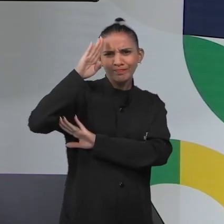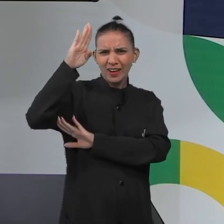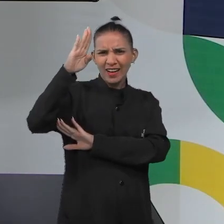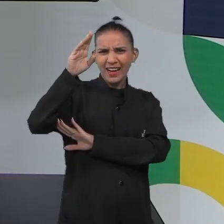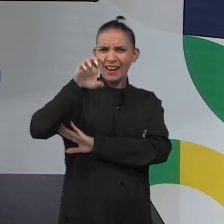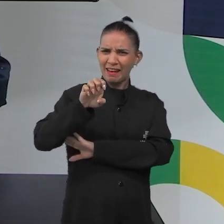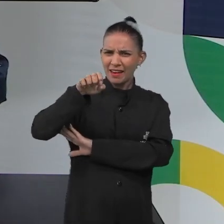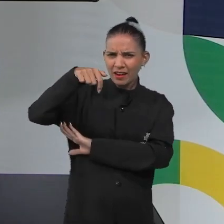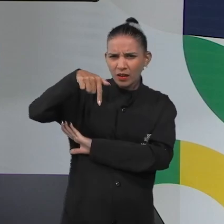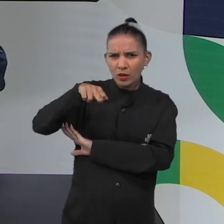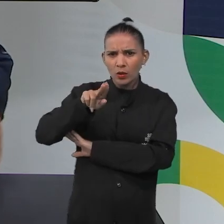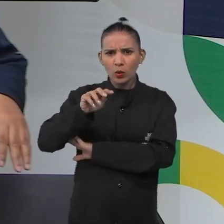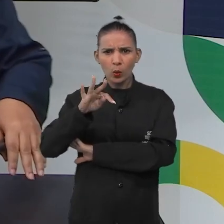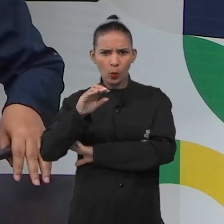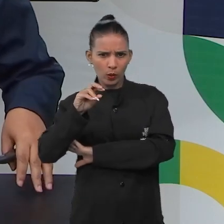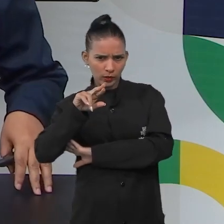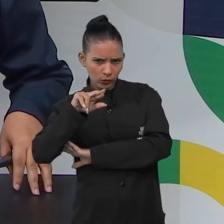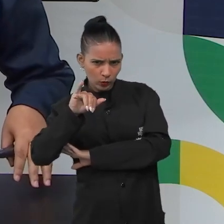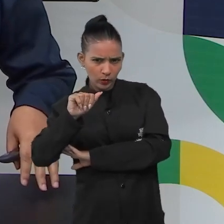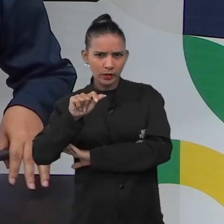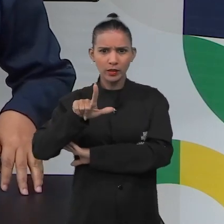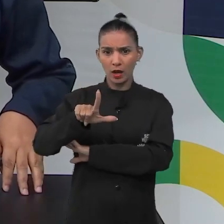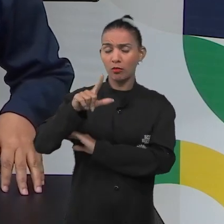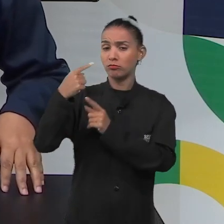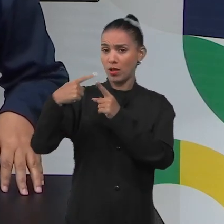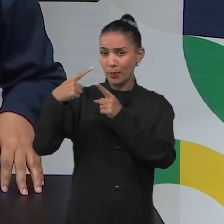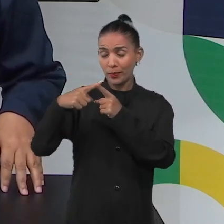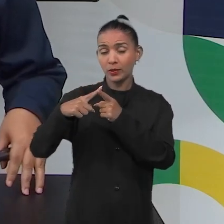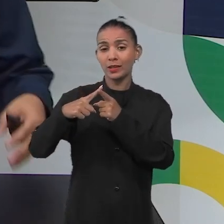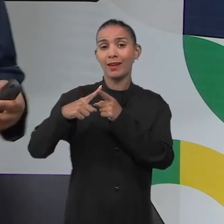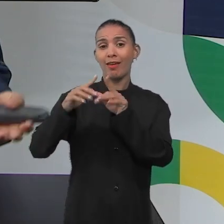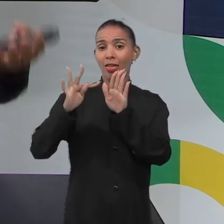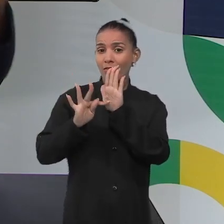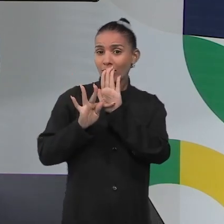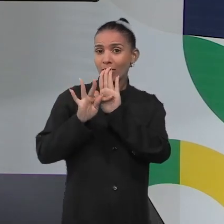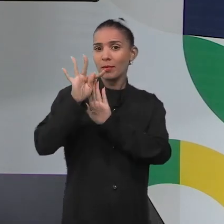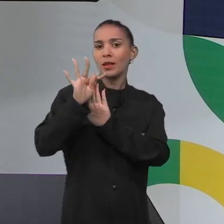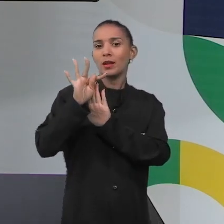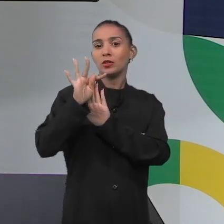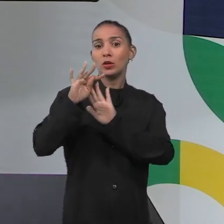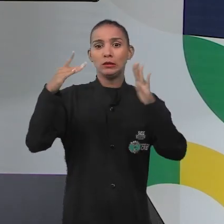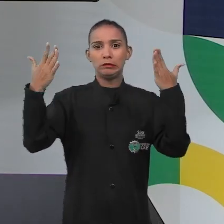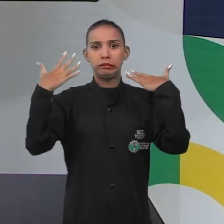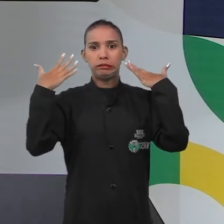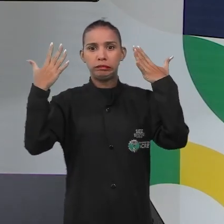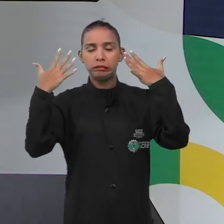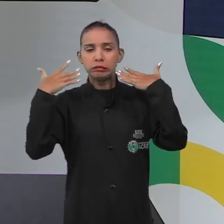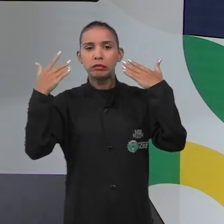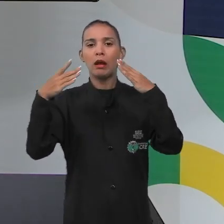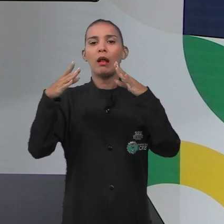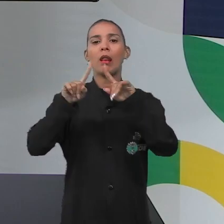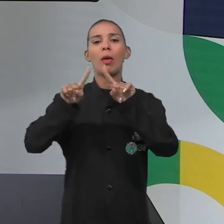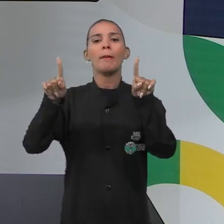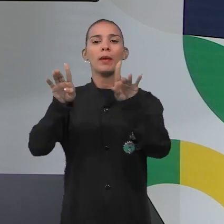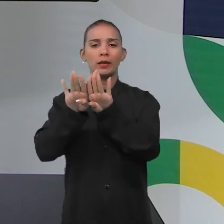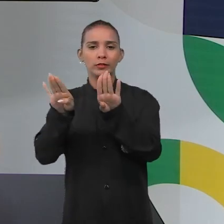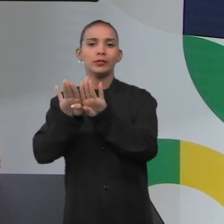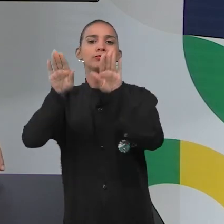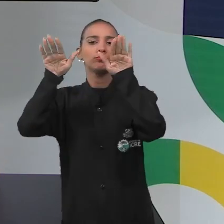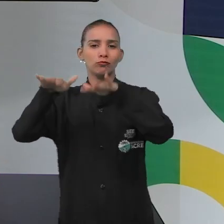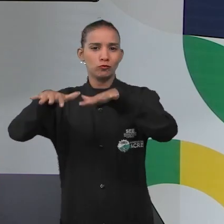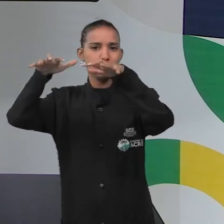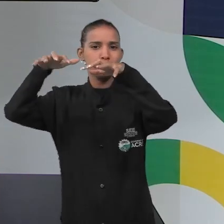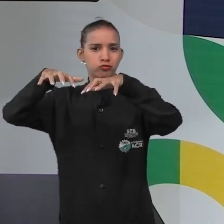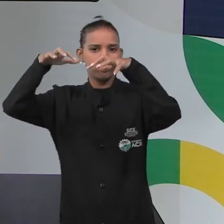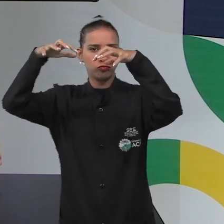dessas características, tanto da alta temperatura quanto pela quantidade de chuva, tá? Ela é influenciada